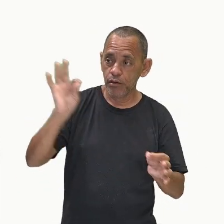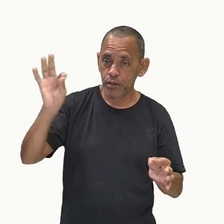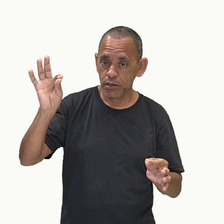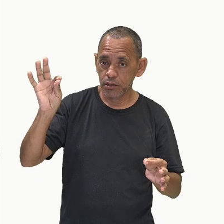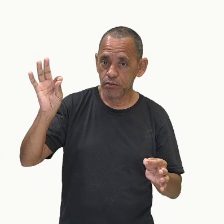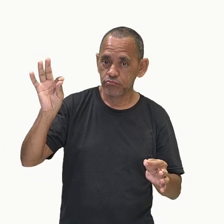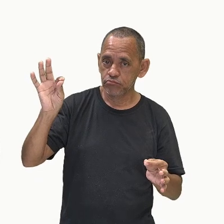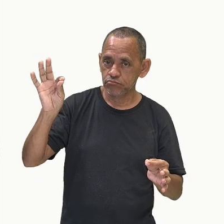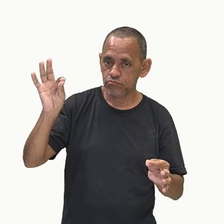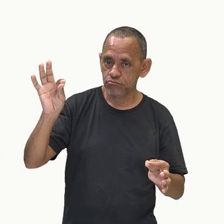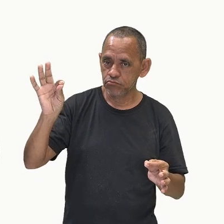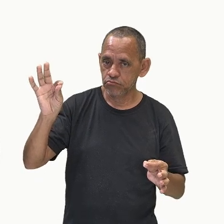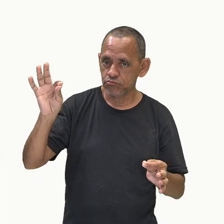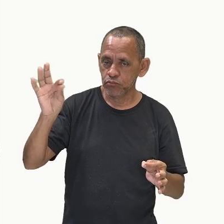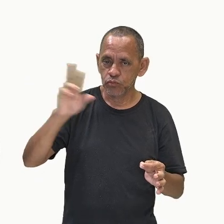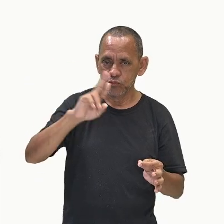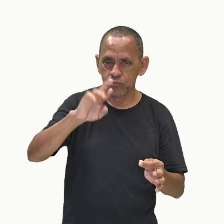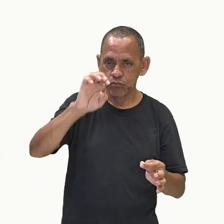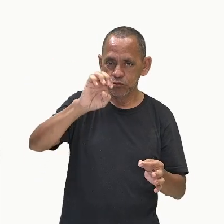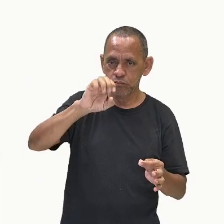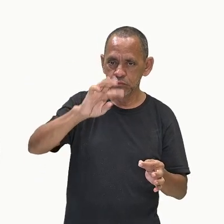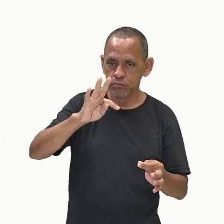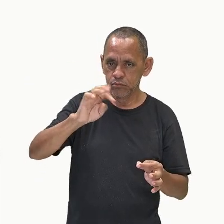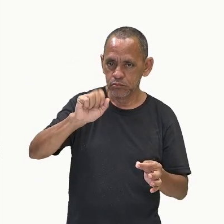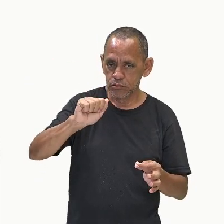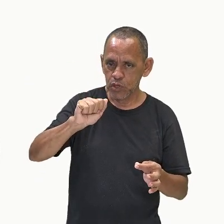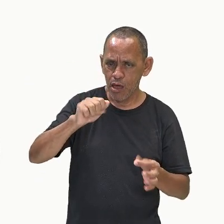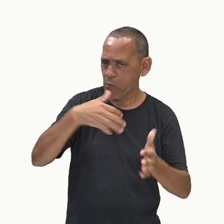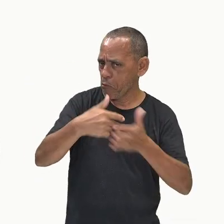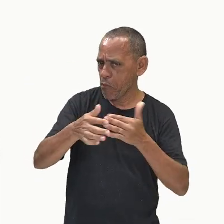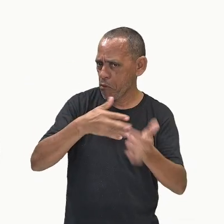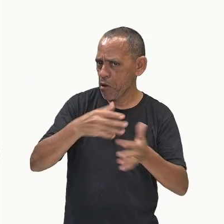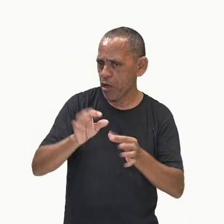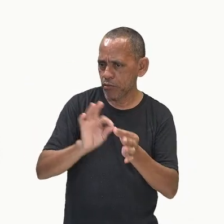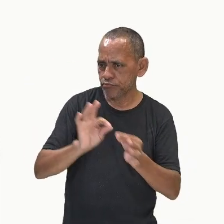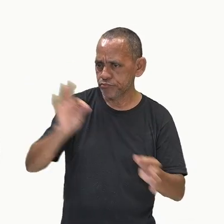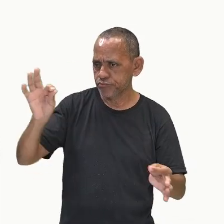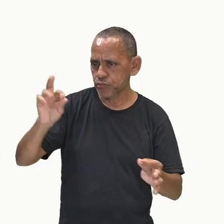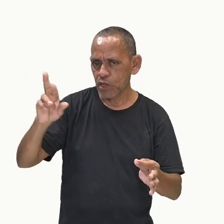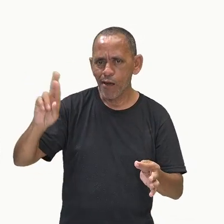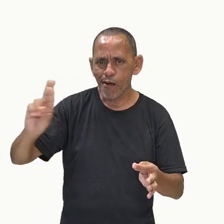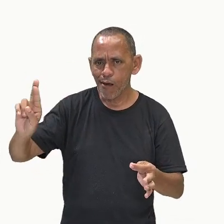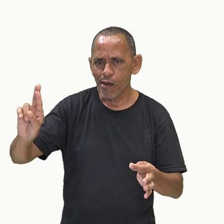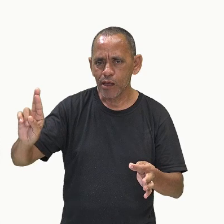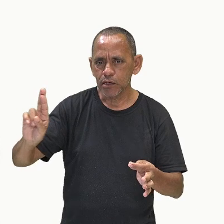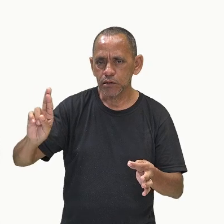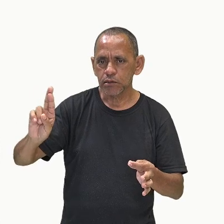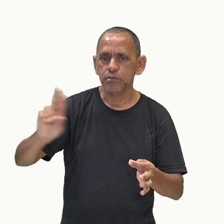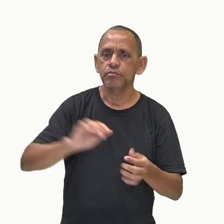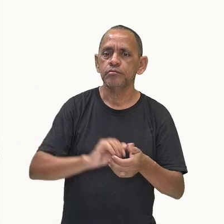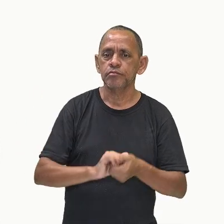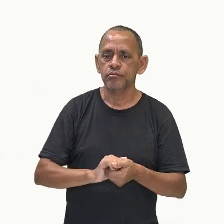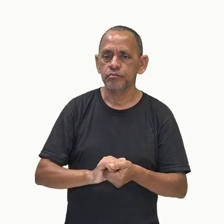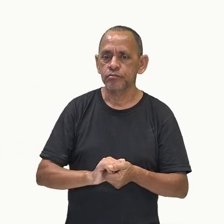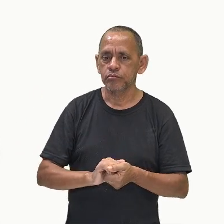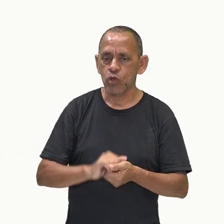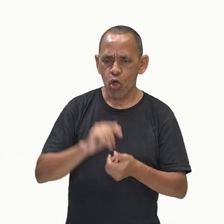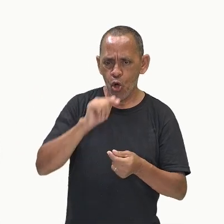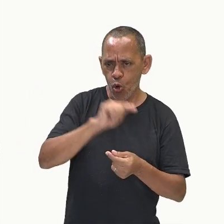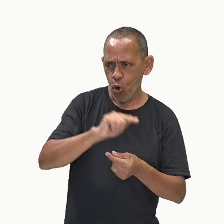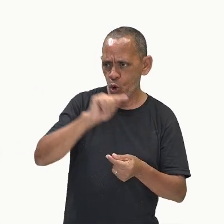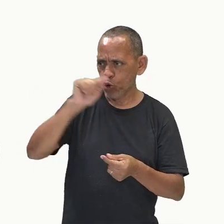uma reta qualquer, R, certo? Se o terceiro ponto também pertencesse à